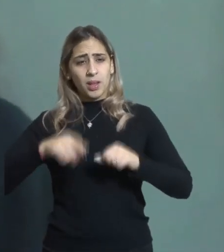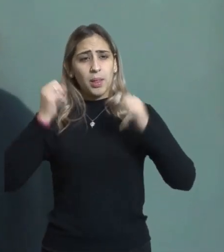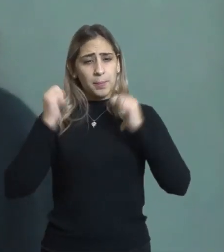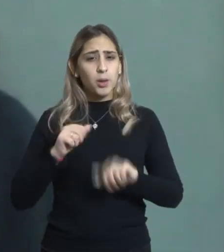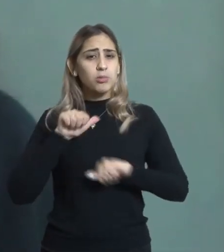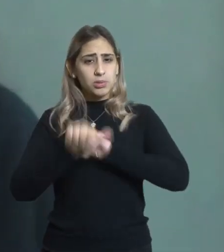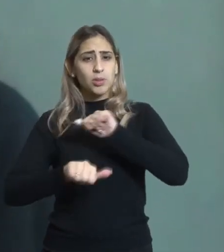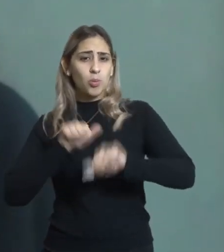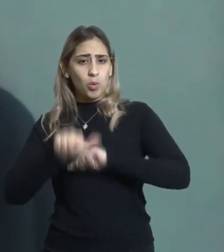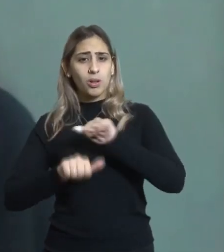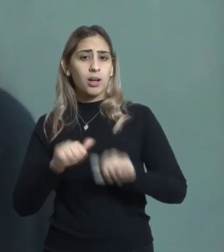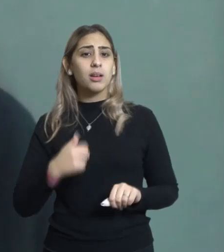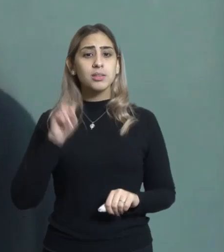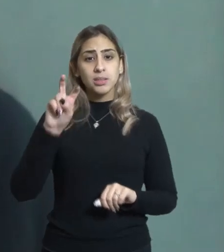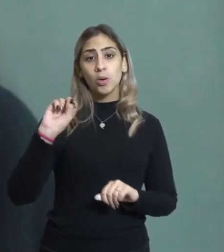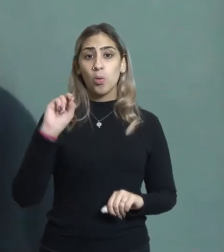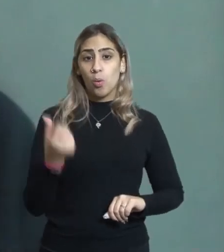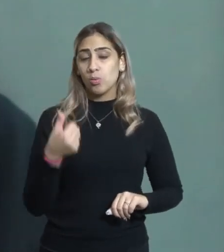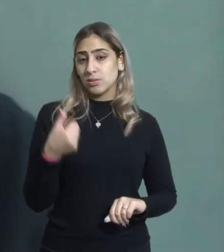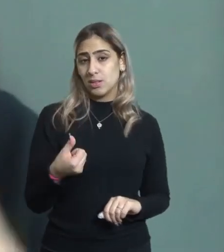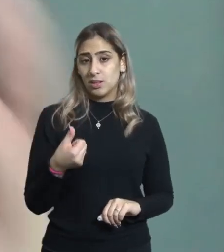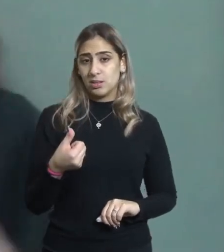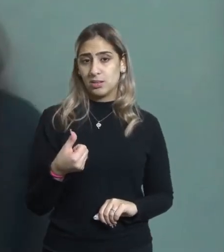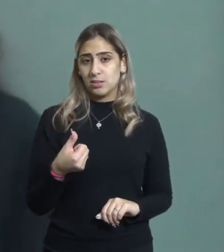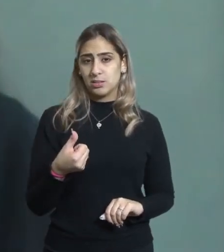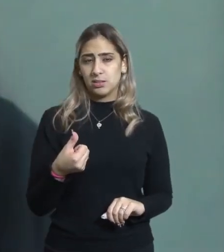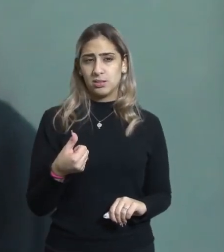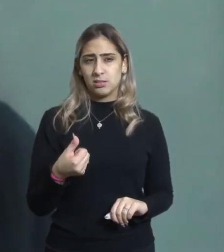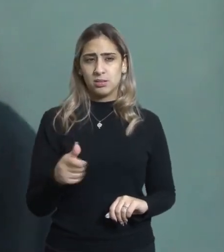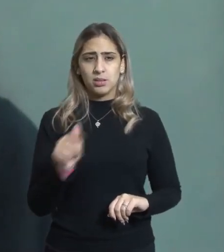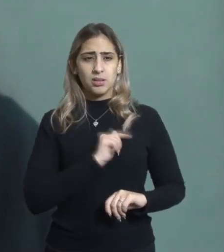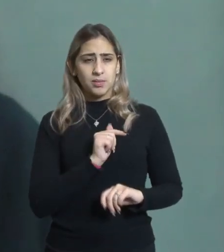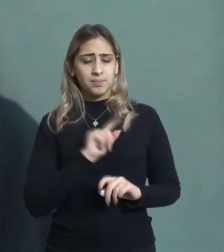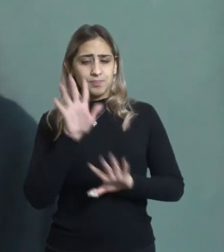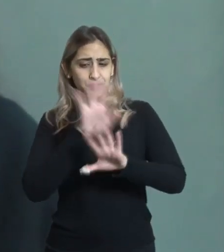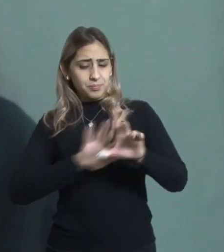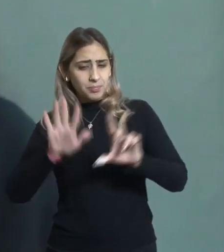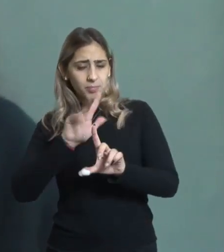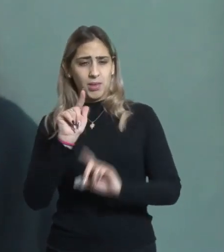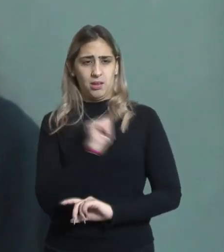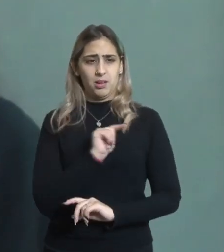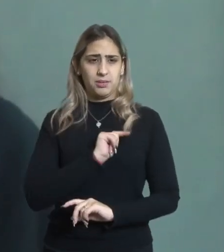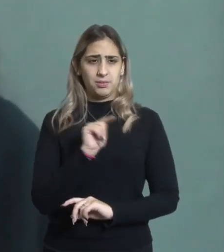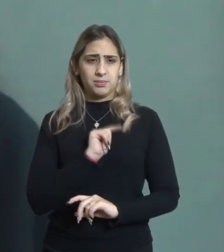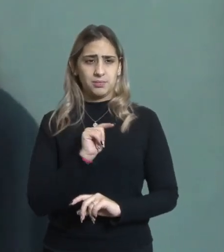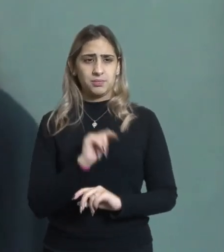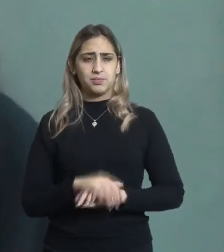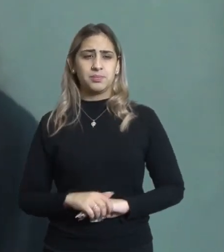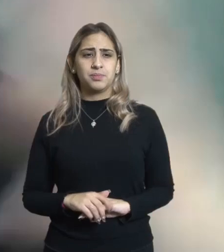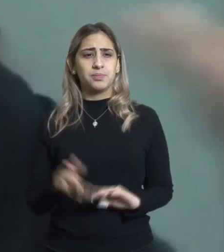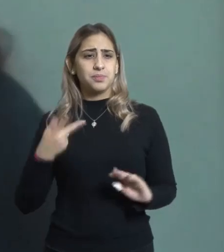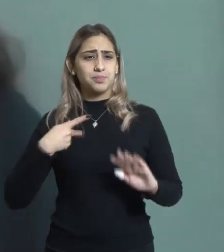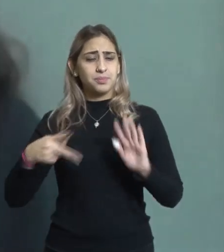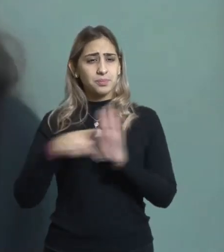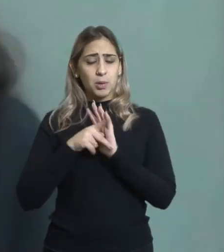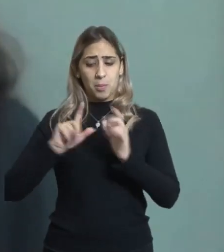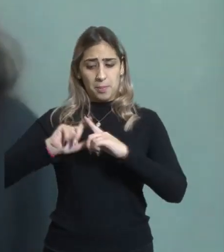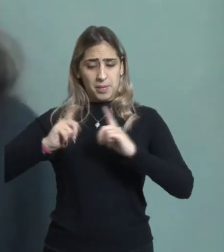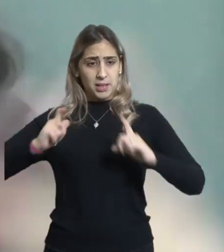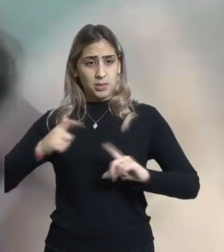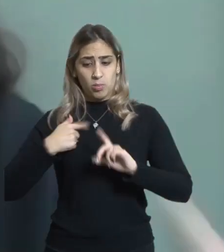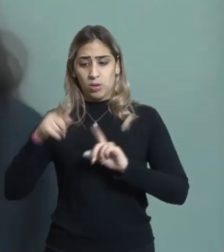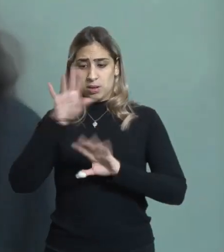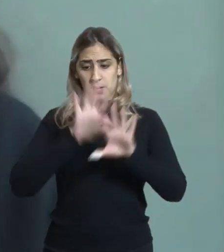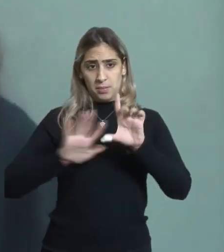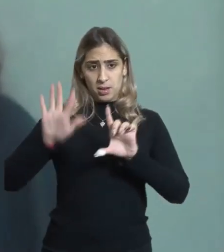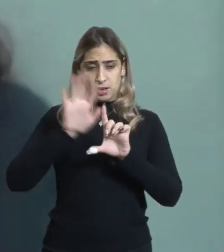se tornar 5 ou 6, porque vai ter descrição de imagens, vai ter a questão da própria ampliação dessa